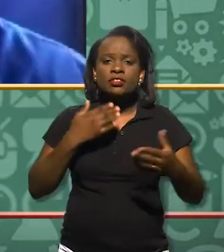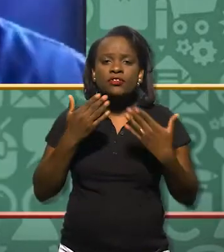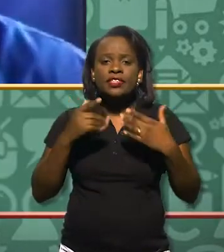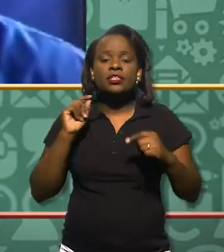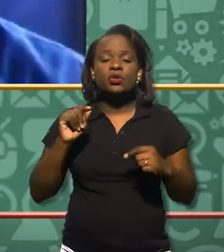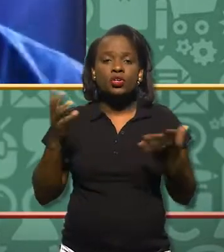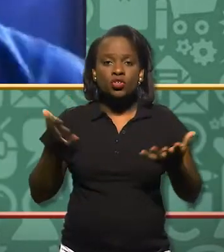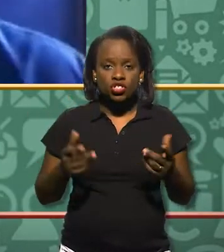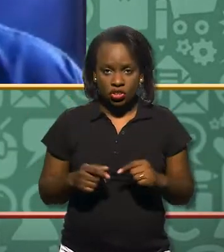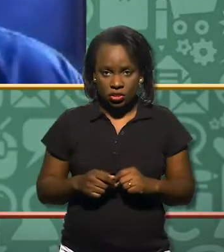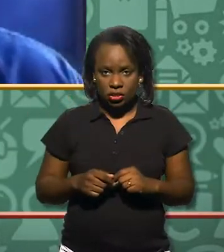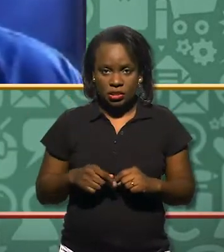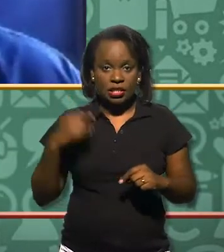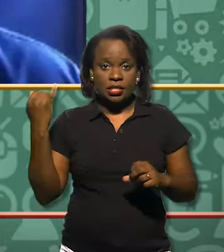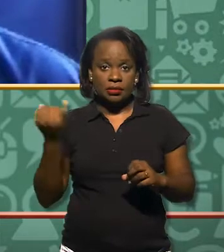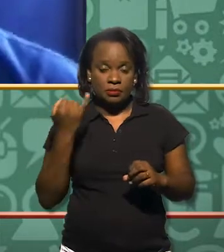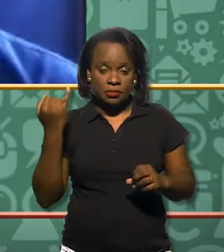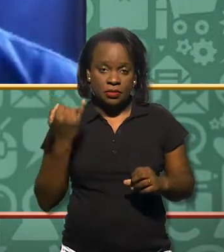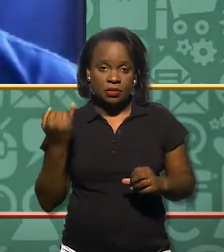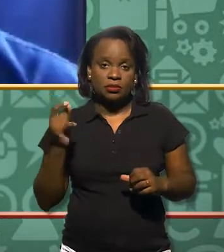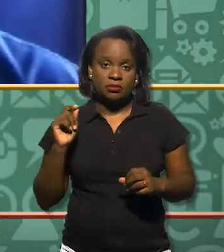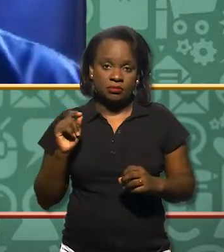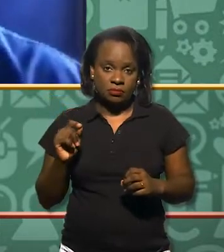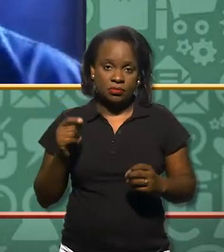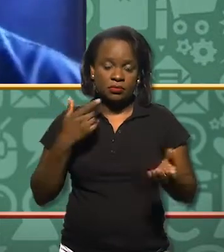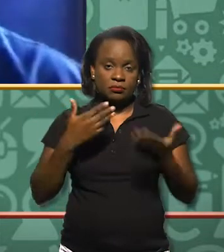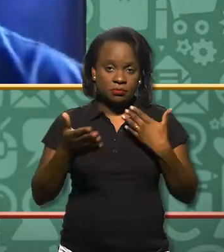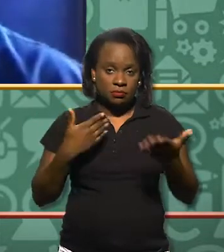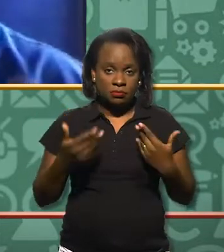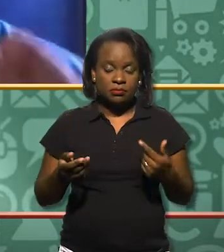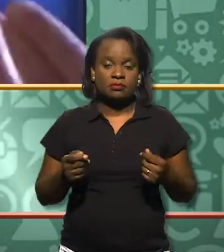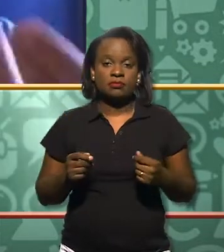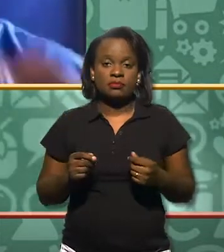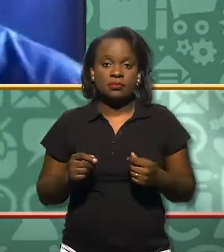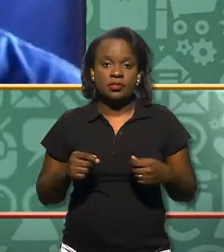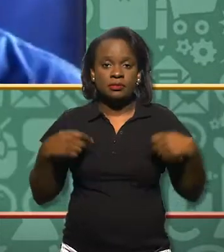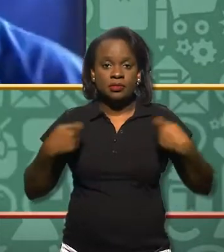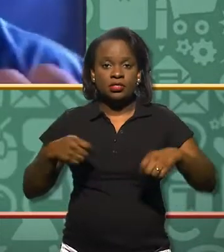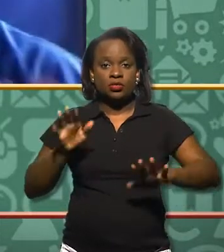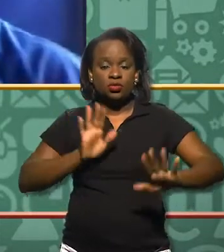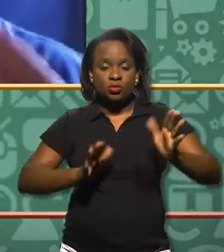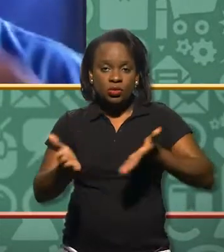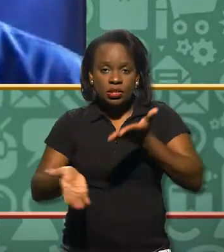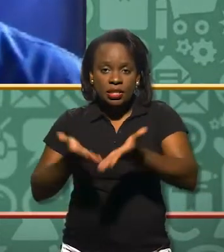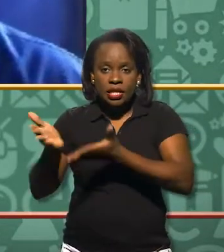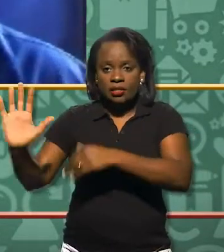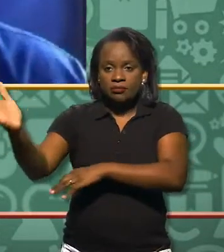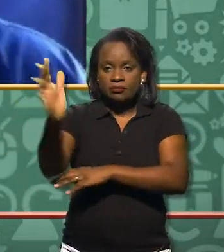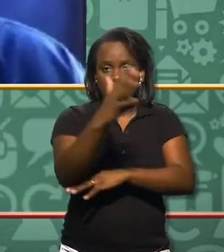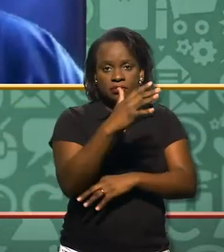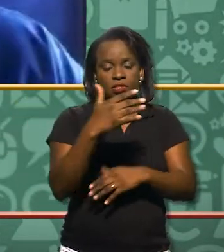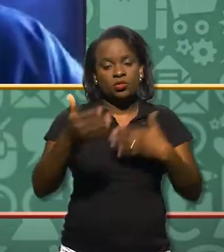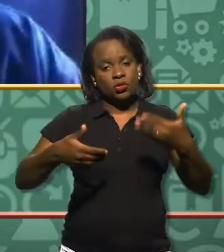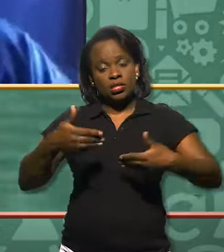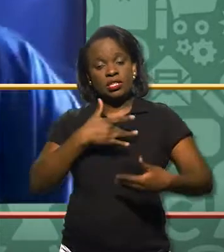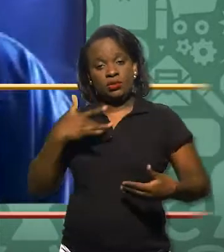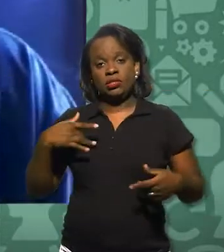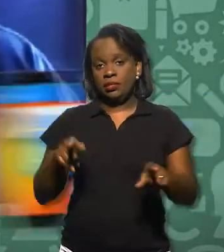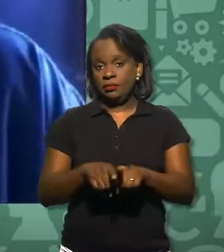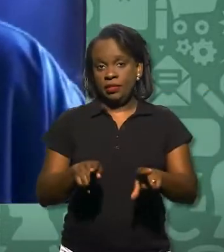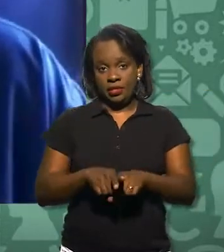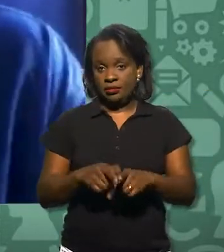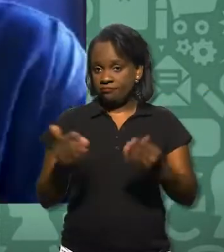deveriam debater hoje? A importância de debater que se a gente cuidar do meio ambiente, nós estamos cuidando da